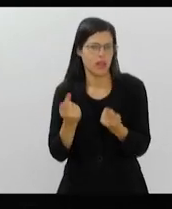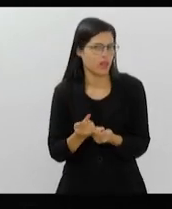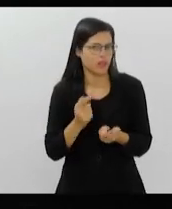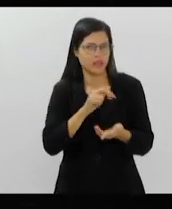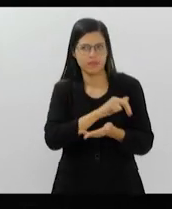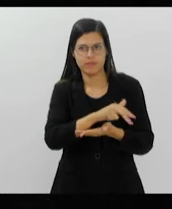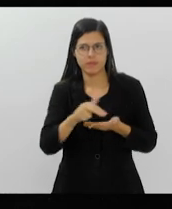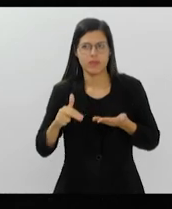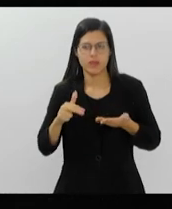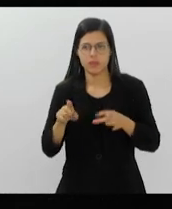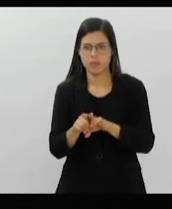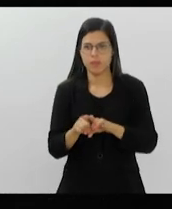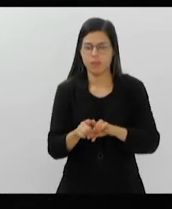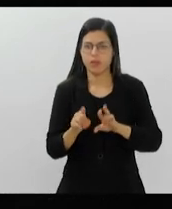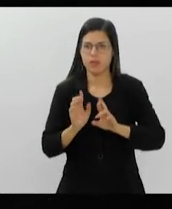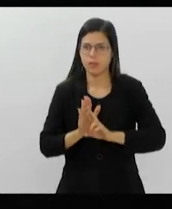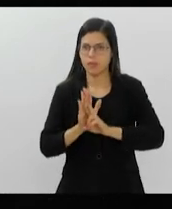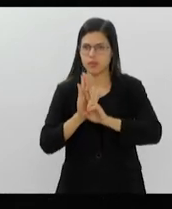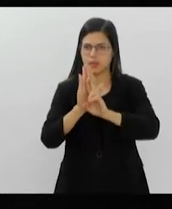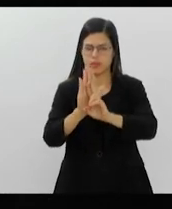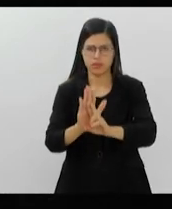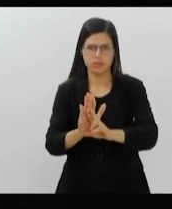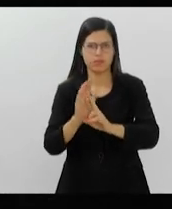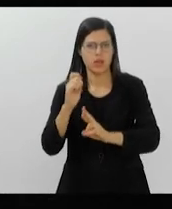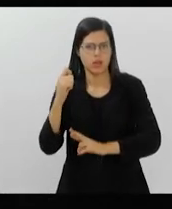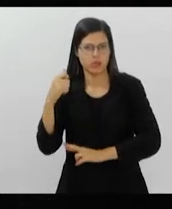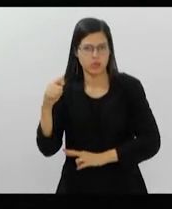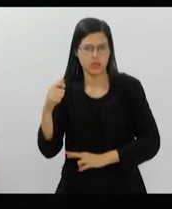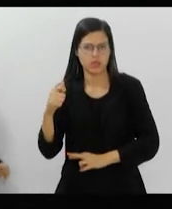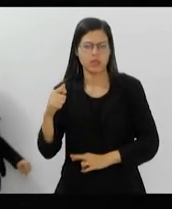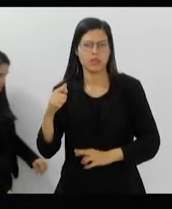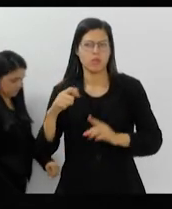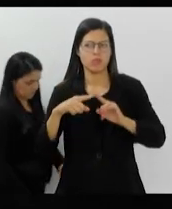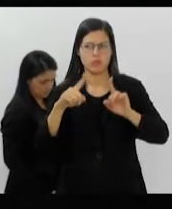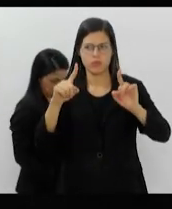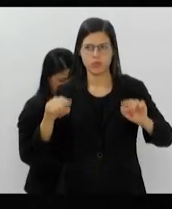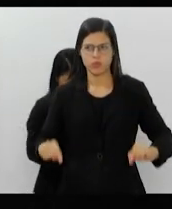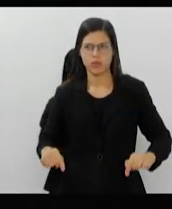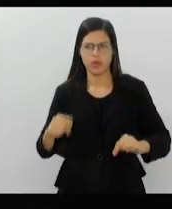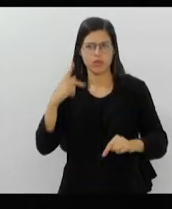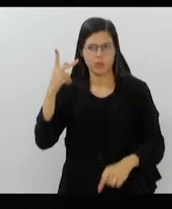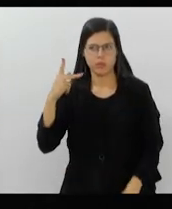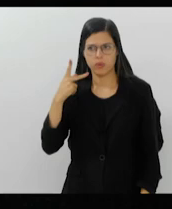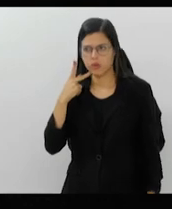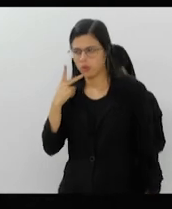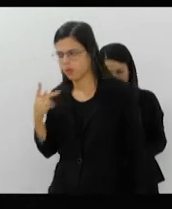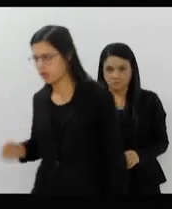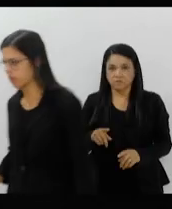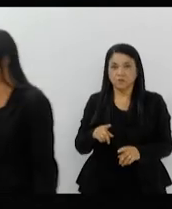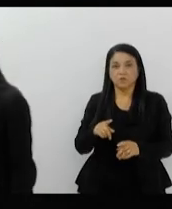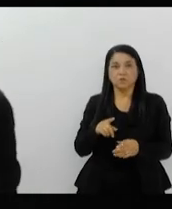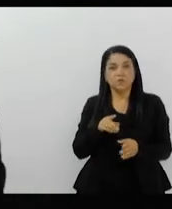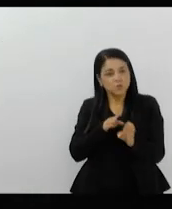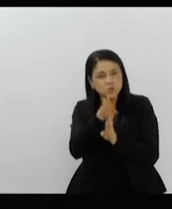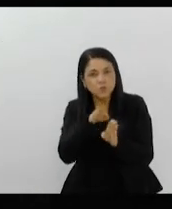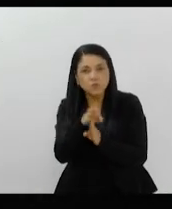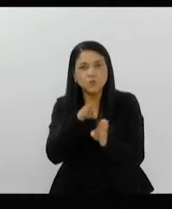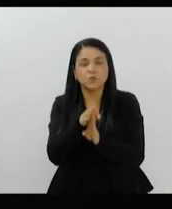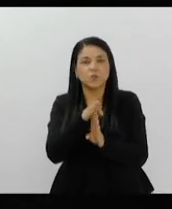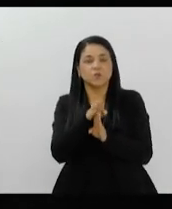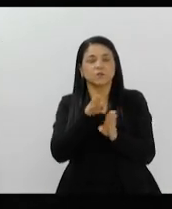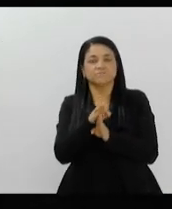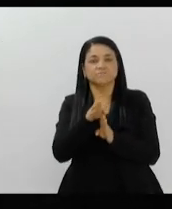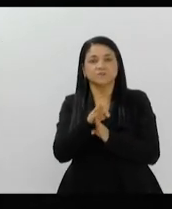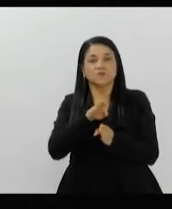parlamento, entidades representativas de associação de servidores, de procuradores, de consultores, enfim, de